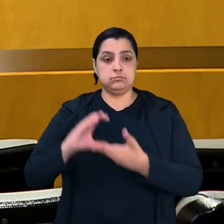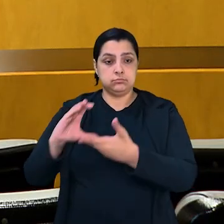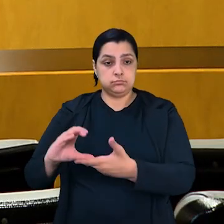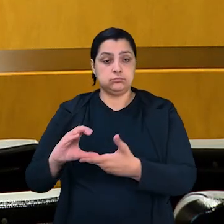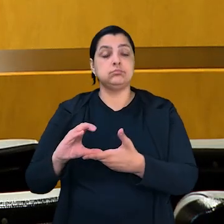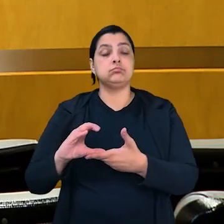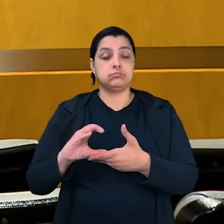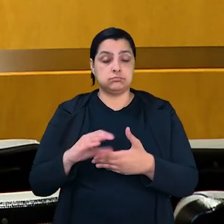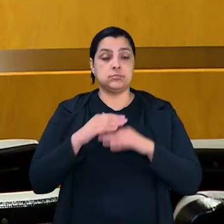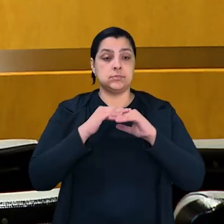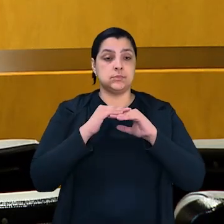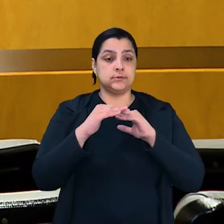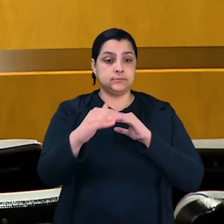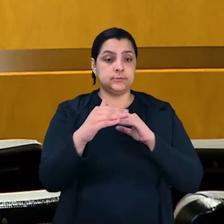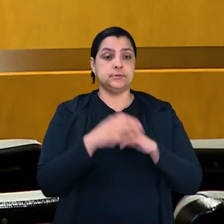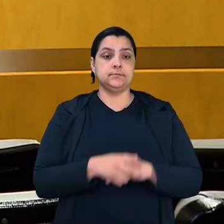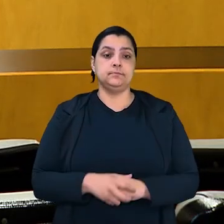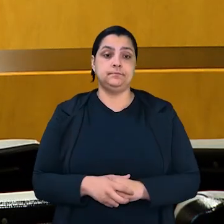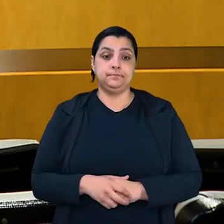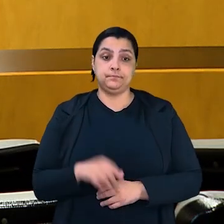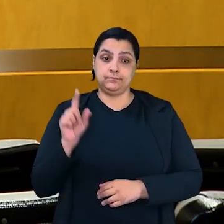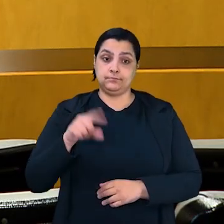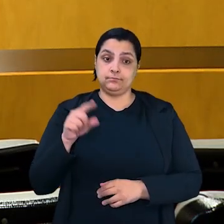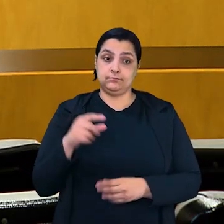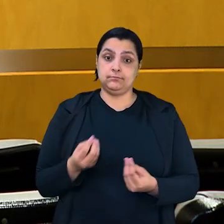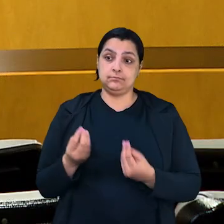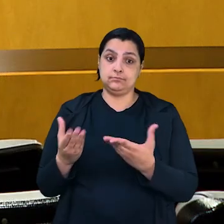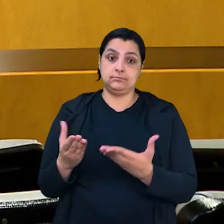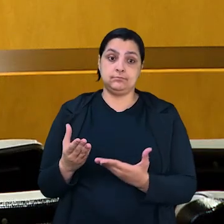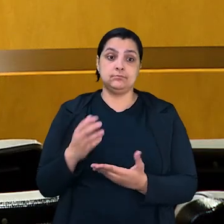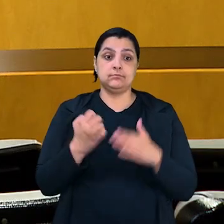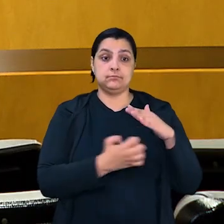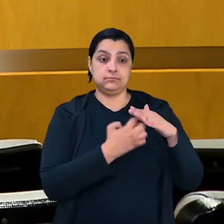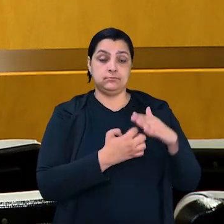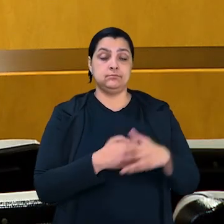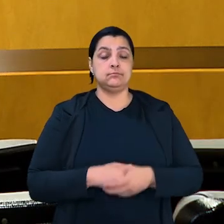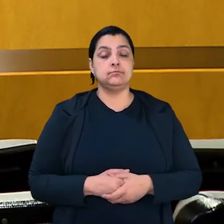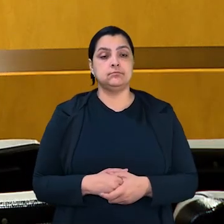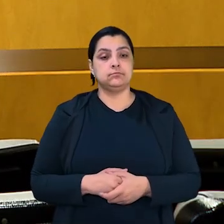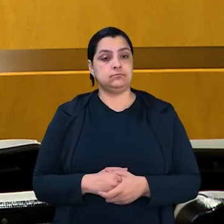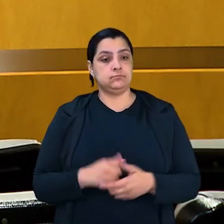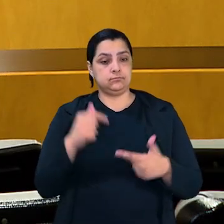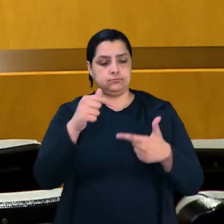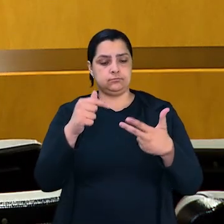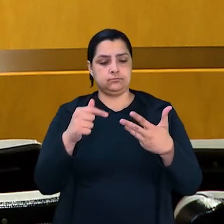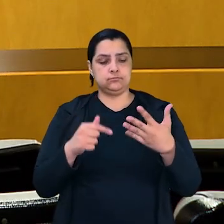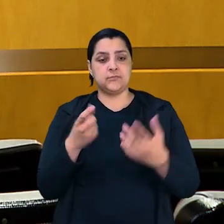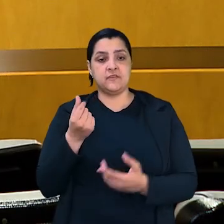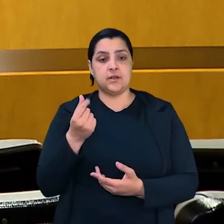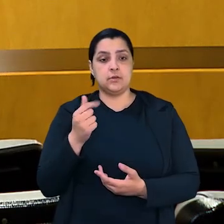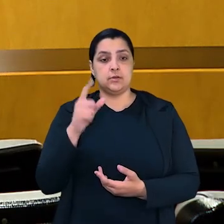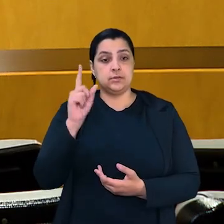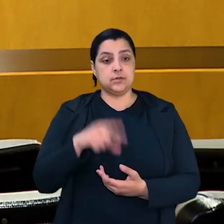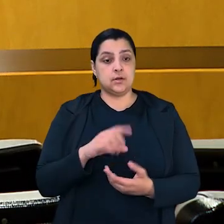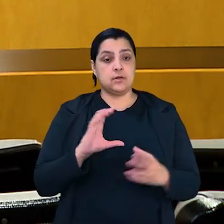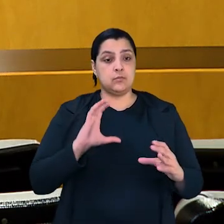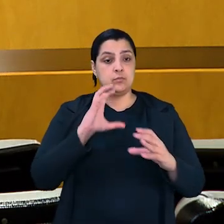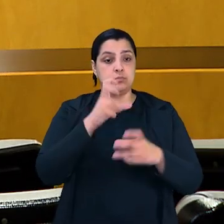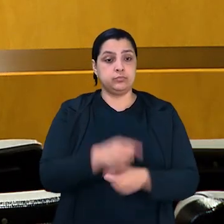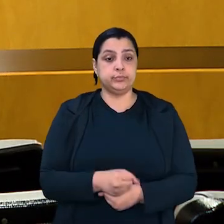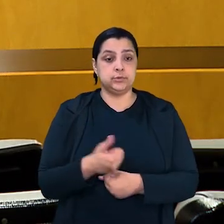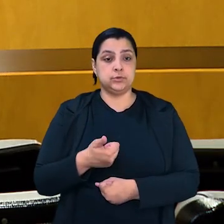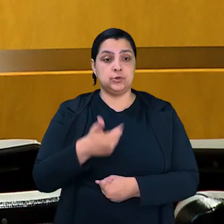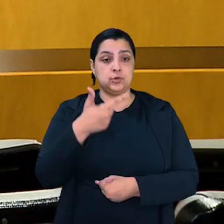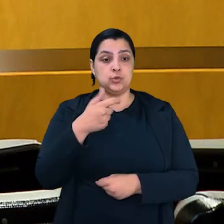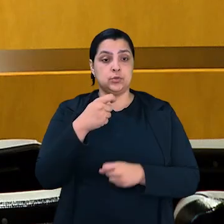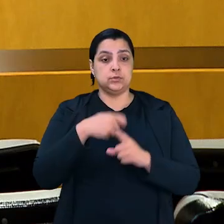e indenização referente à estabilidade, que deveria ter sido garantida pelo empregador. Todos esses valores seriam